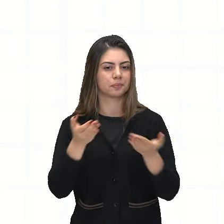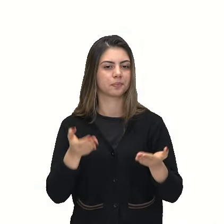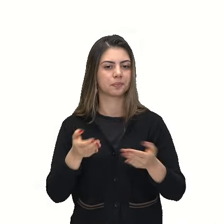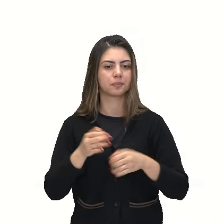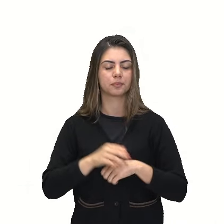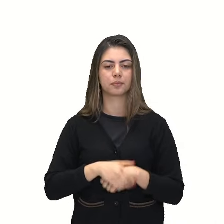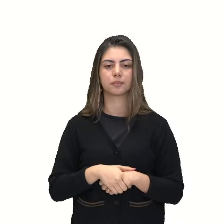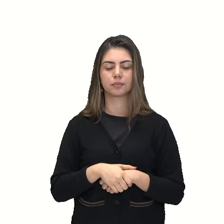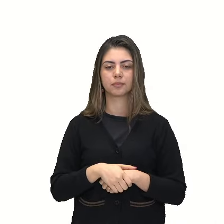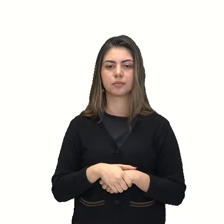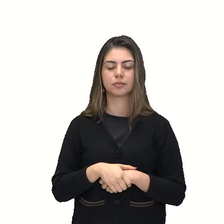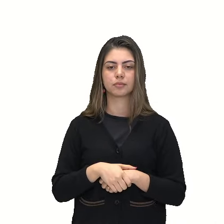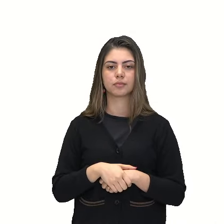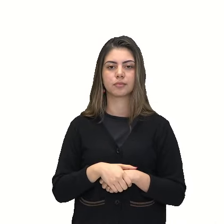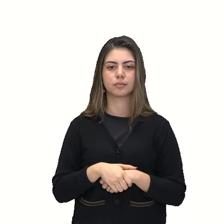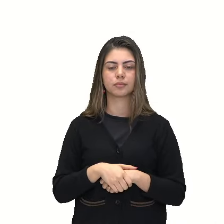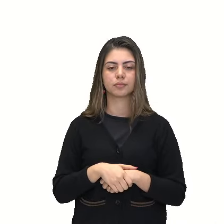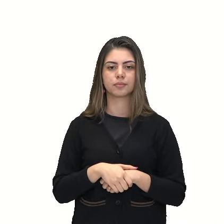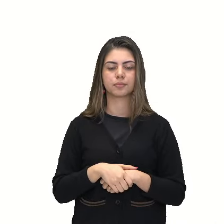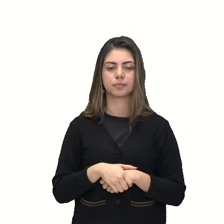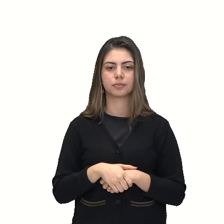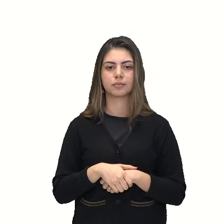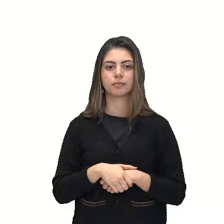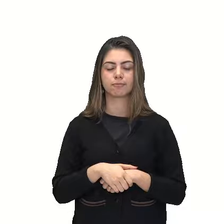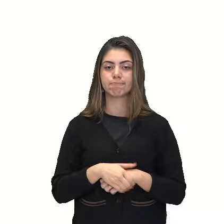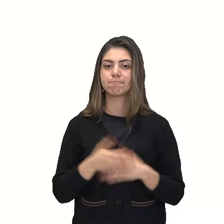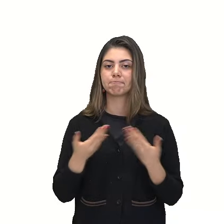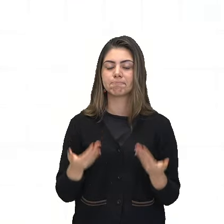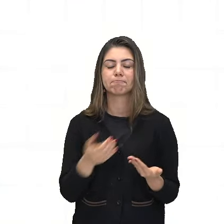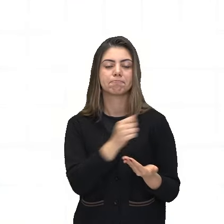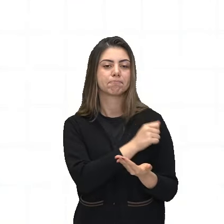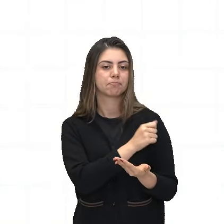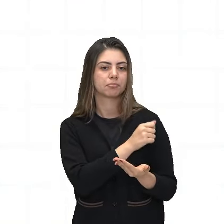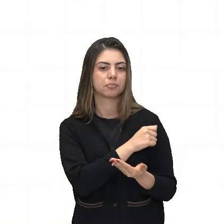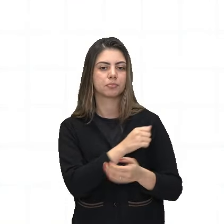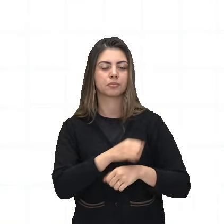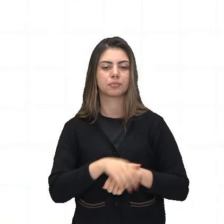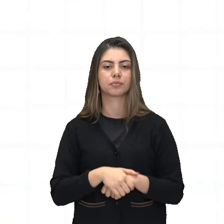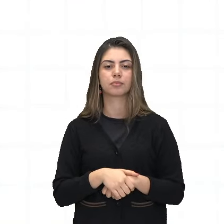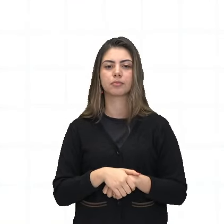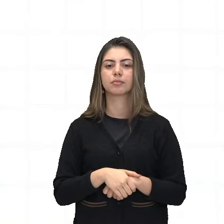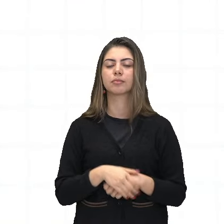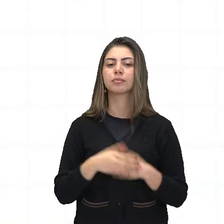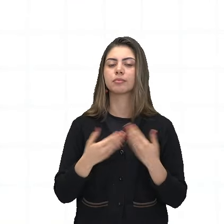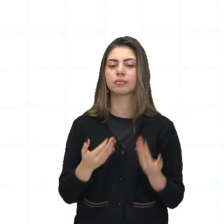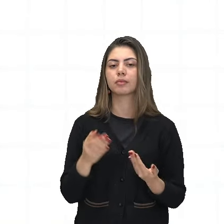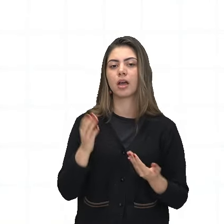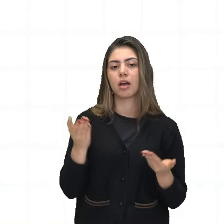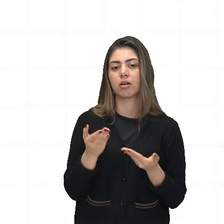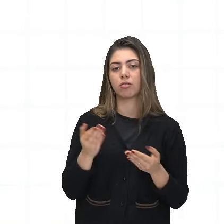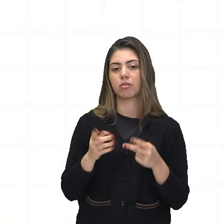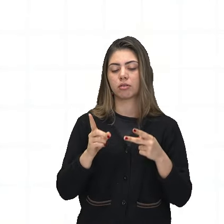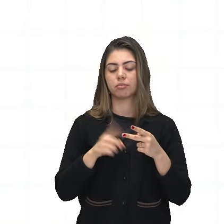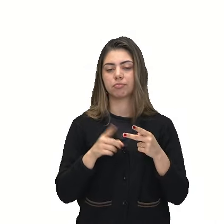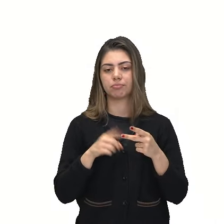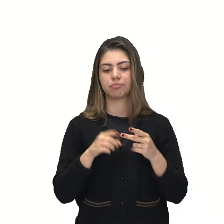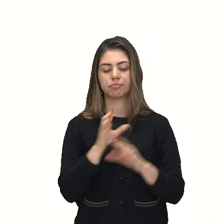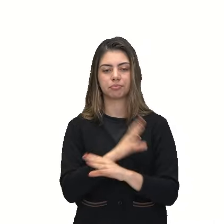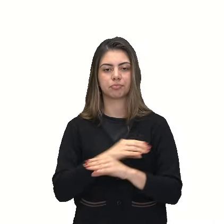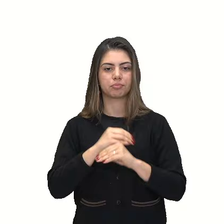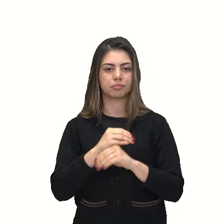aqui. Olha só, gente. Usando o conectivo além disso, tá?